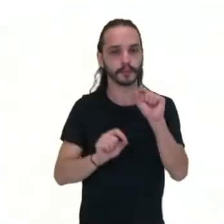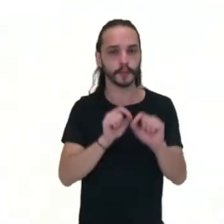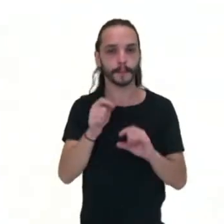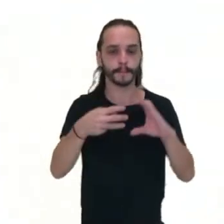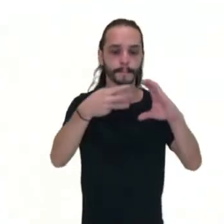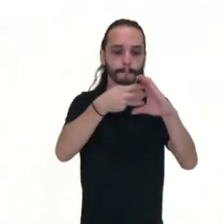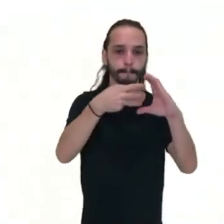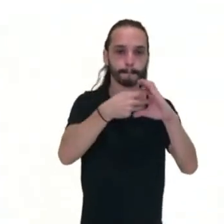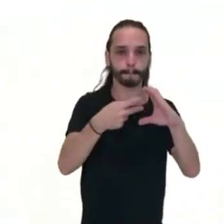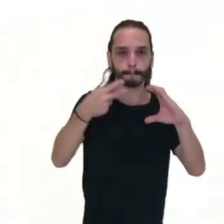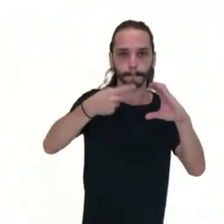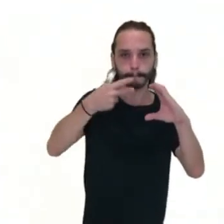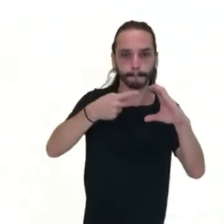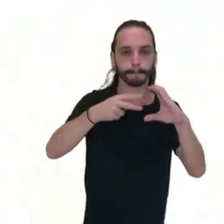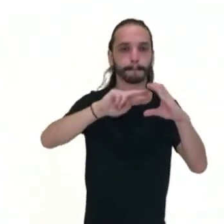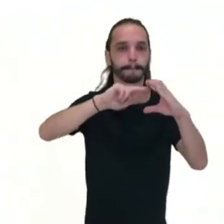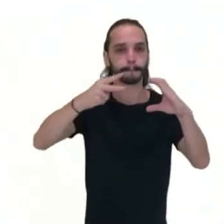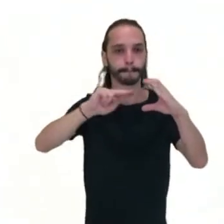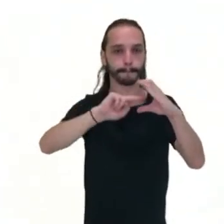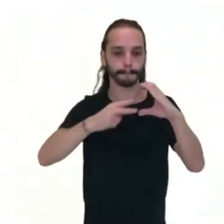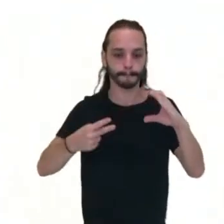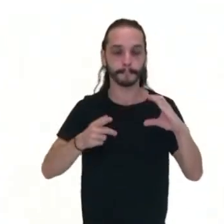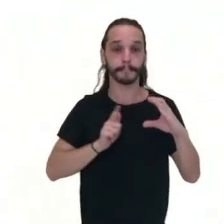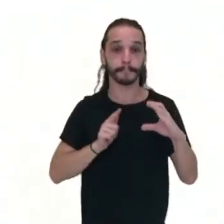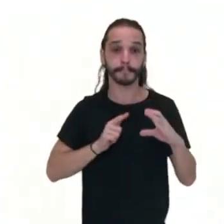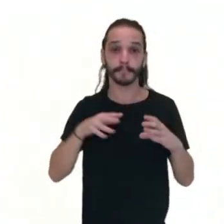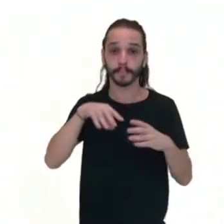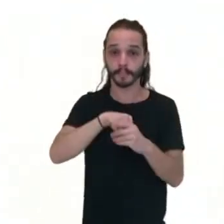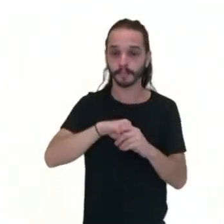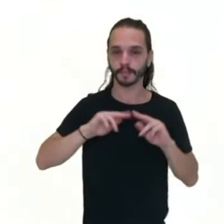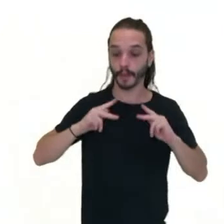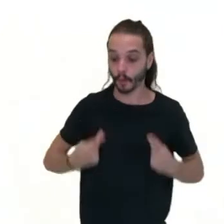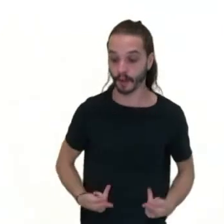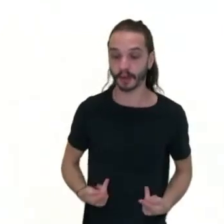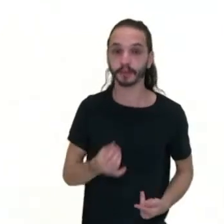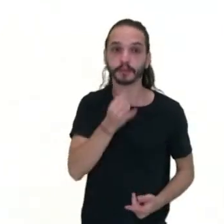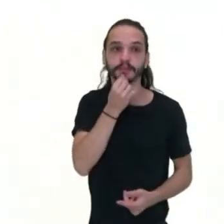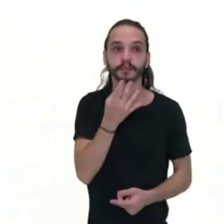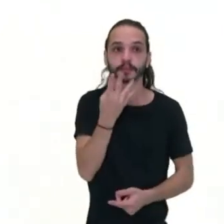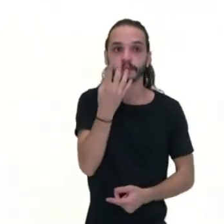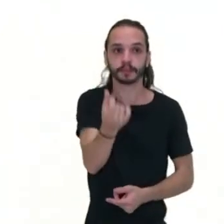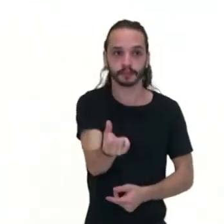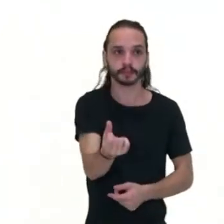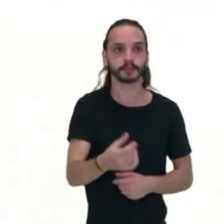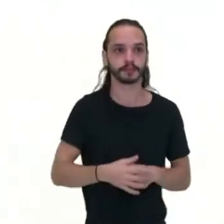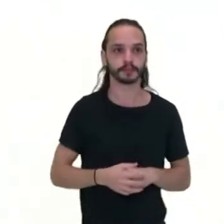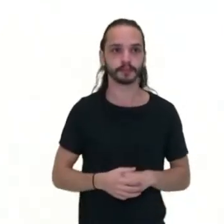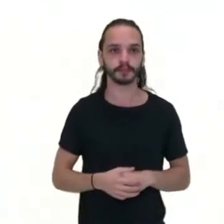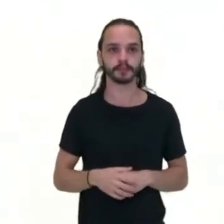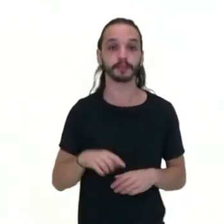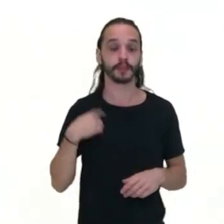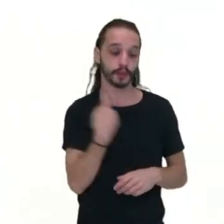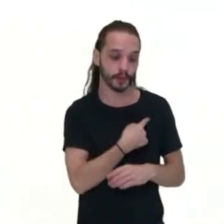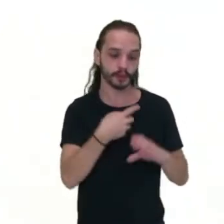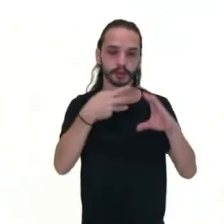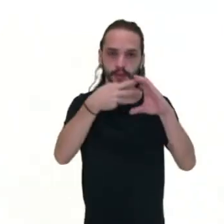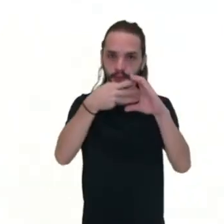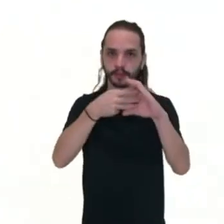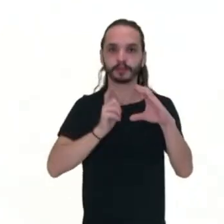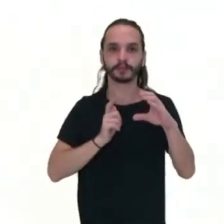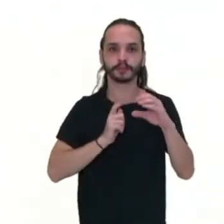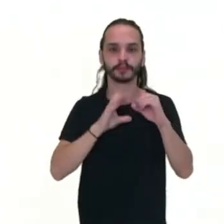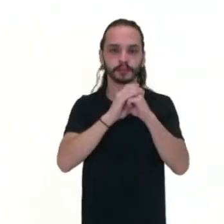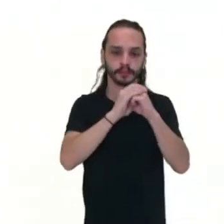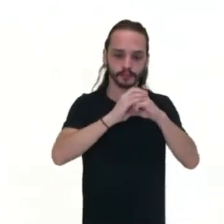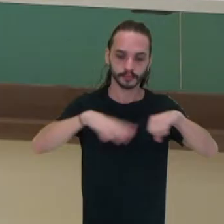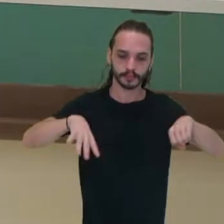espécie, da nossa espécie, né? Ou seja, do ser humano, é 46. Isso é real. E que nossas células realizam um processo de divisão celular